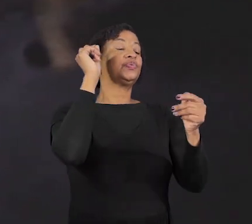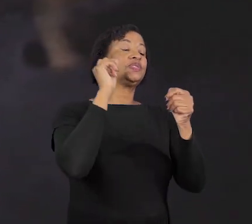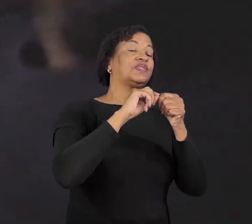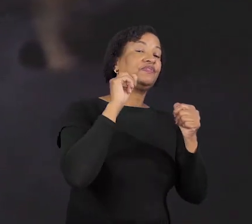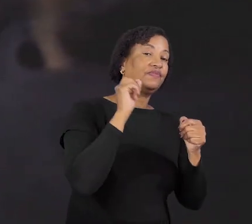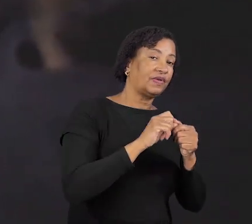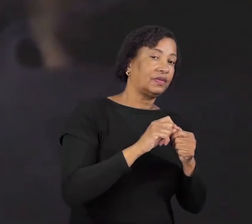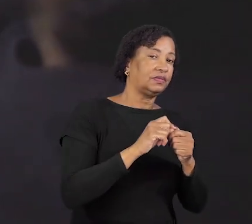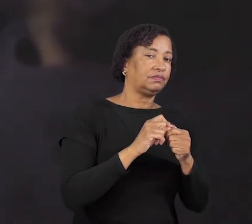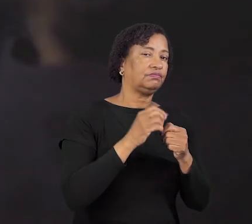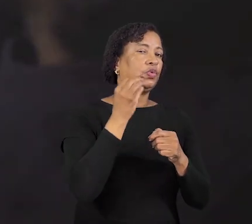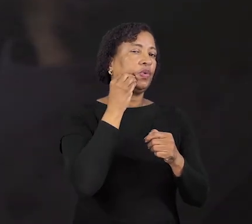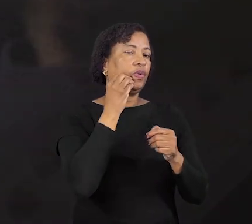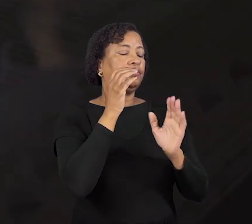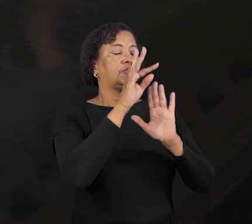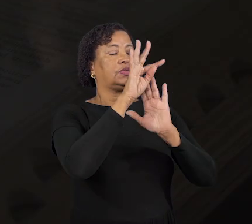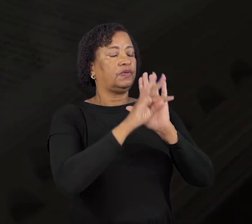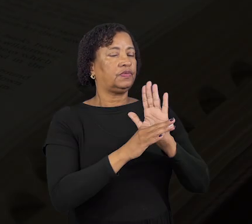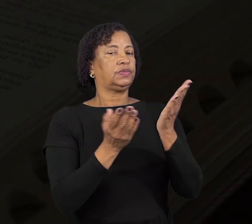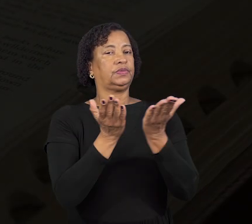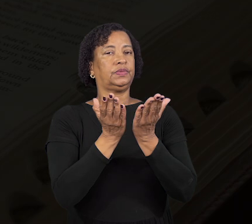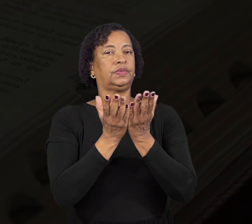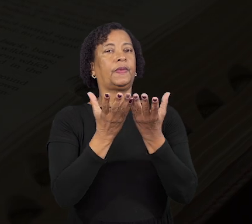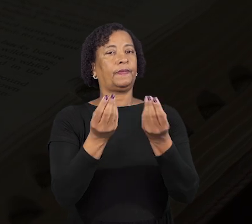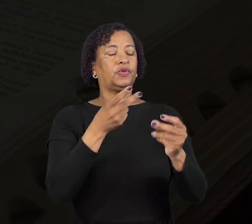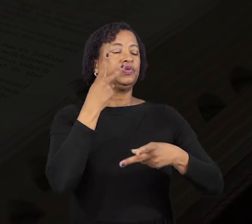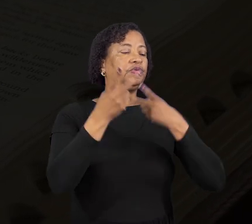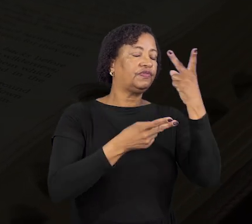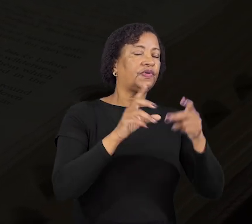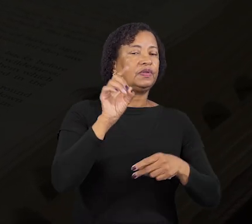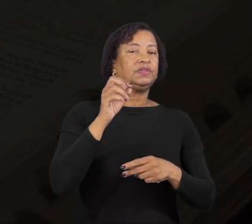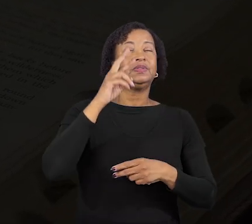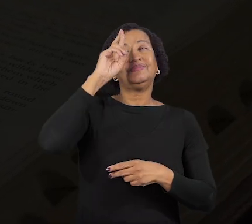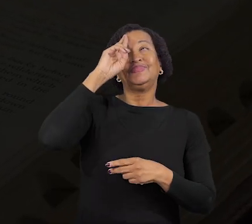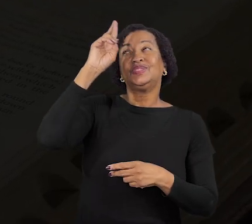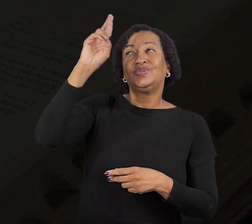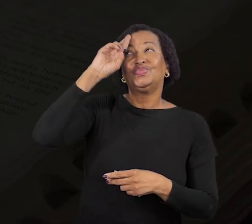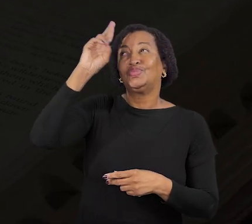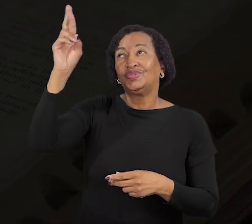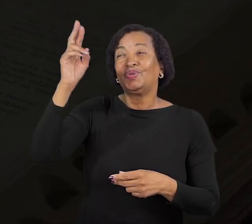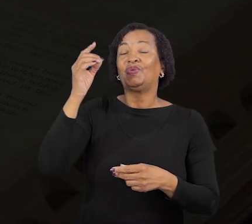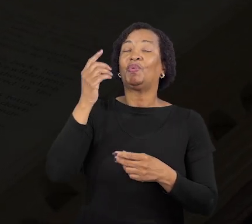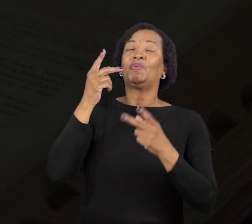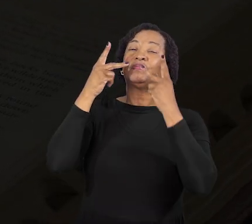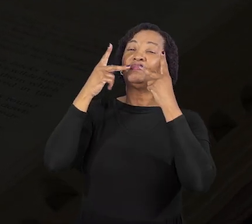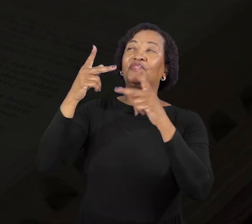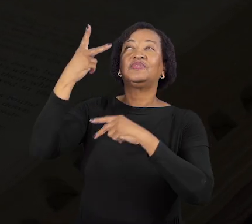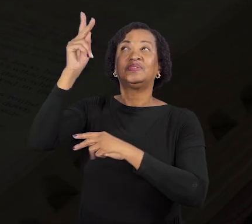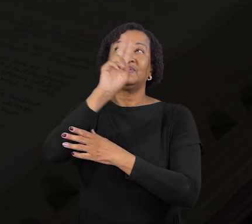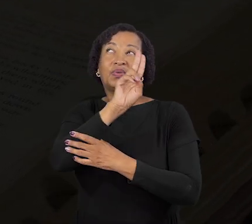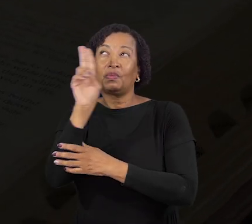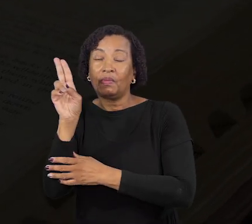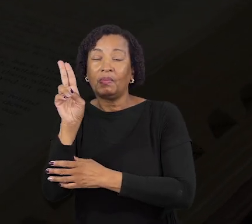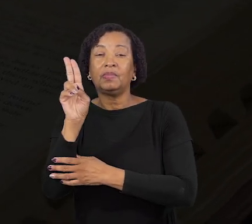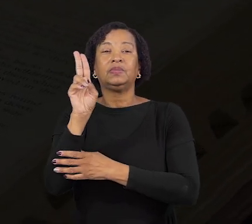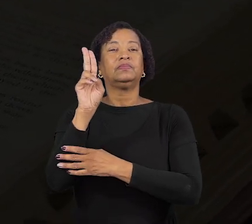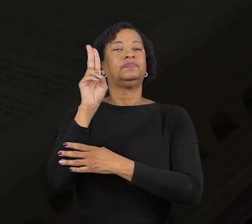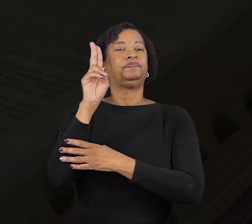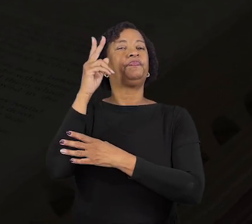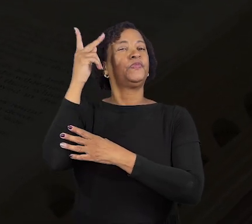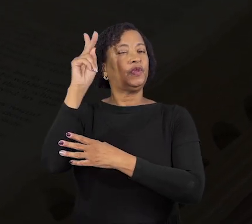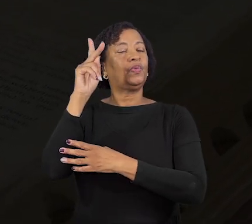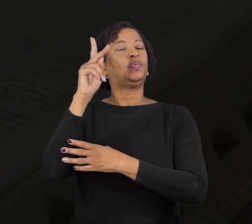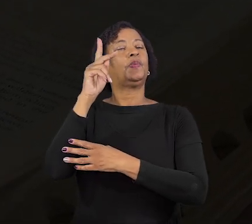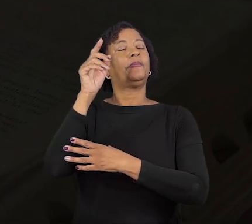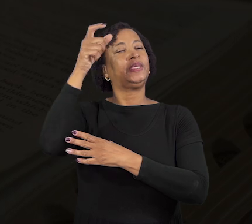Preste atenção ao texto bíblico. Muitos me dirão naquele dia, Senhor, Senhor, não profetizamos em Teu nome? Em Teu nome